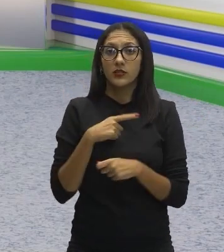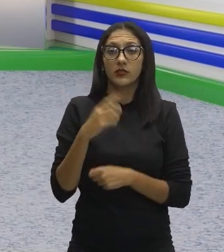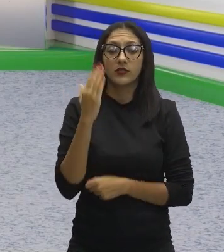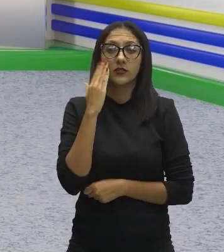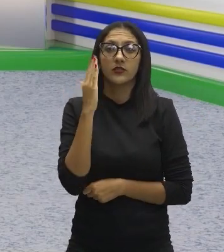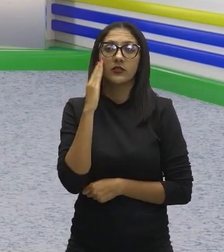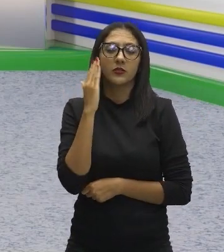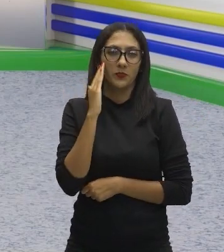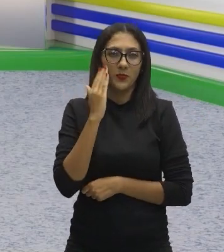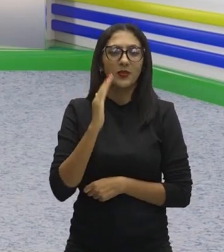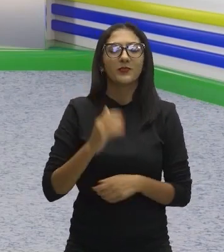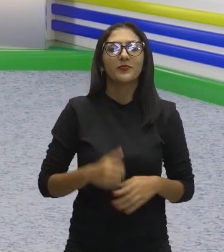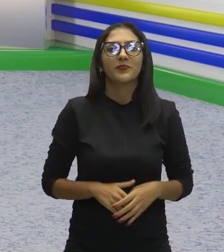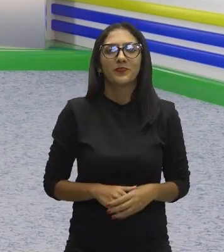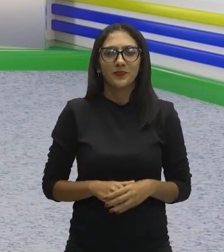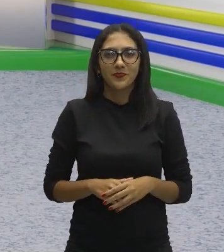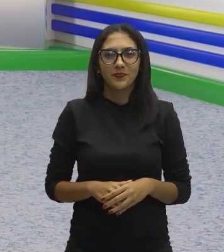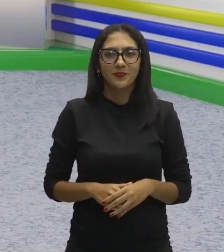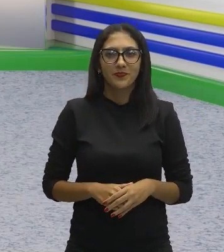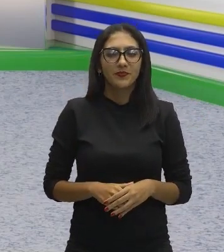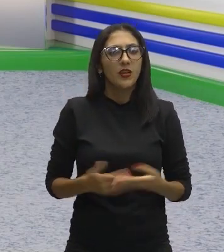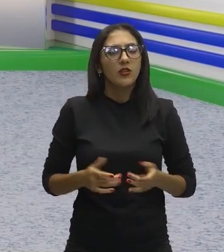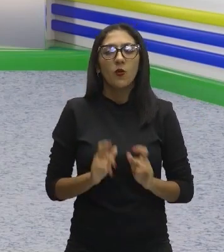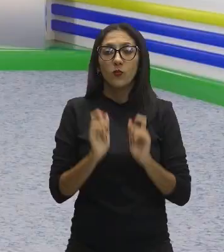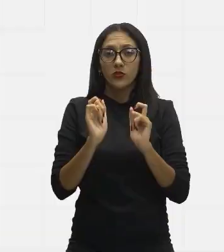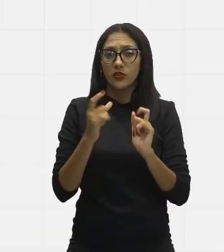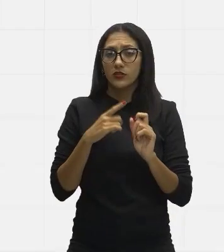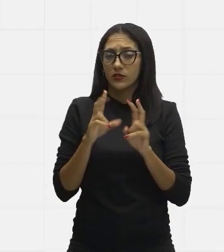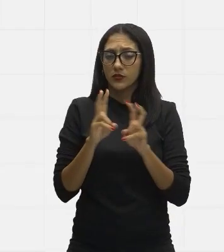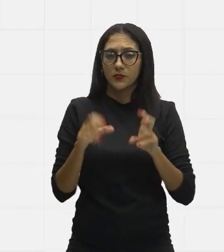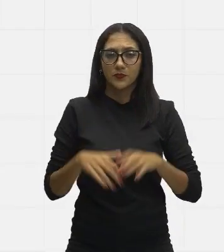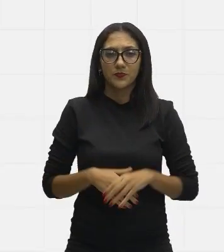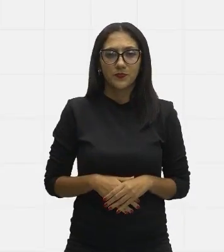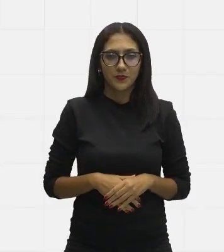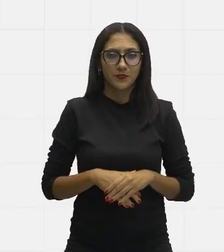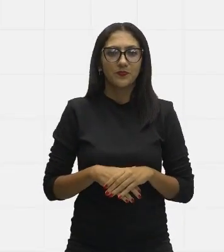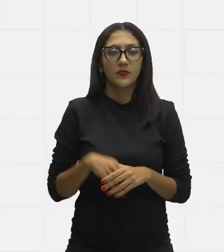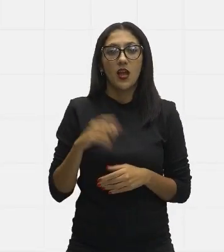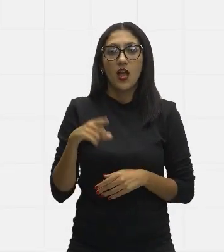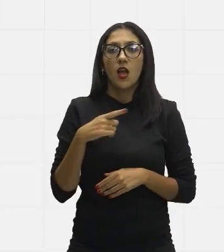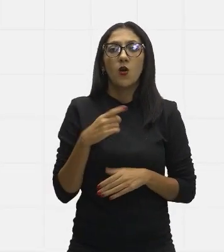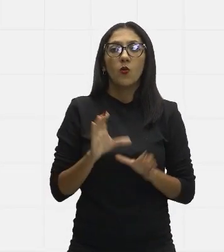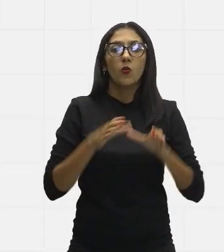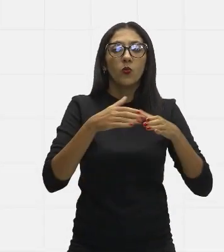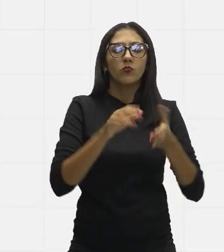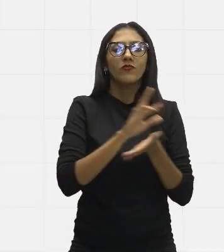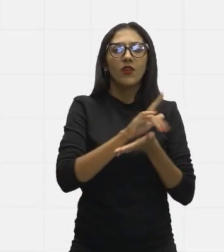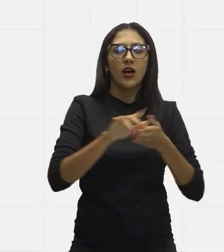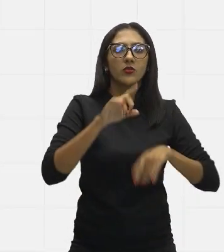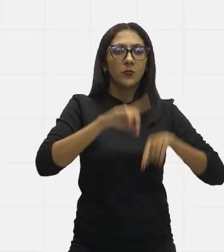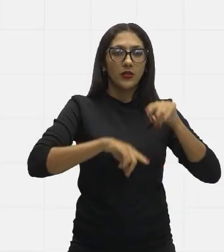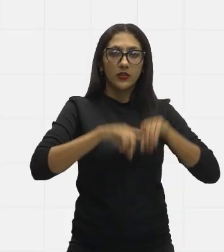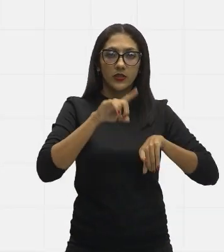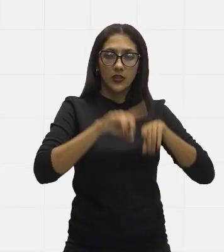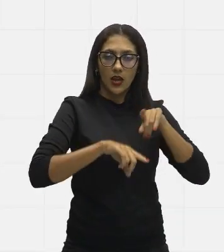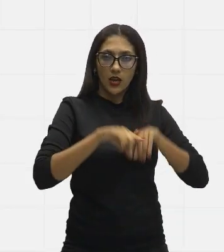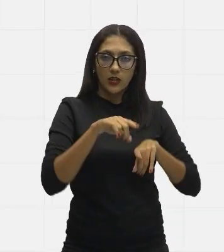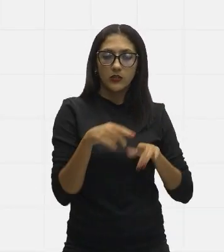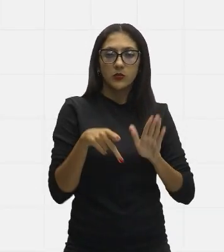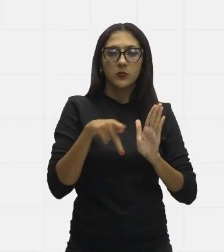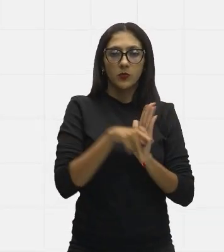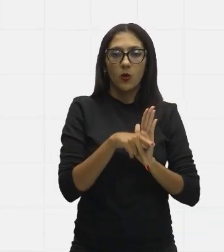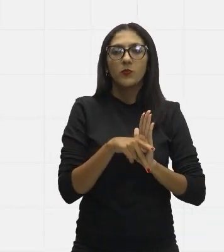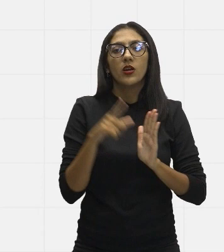né? Exatamente. Então, o que é esse pacote didático? É um conjunto de materiais didáticos que servem